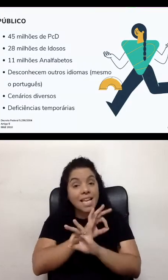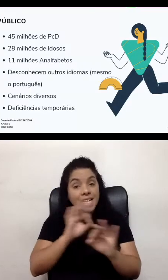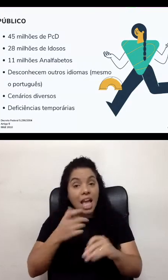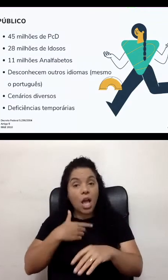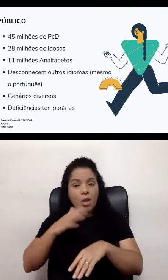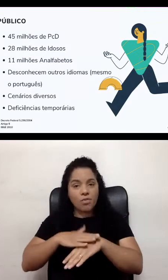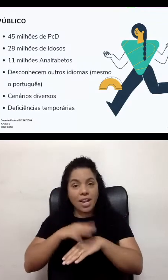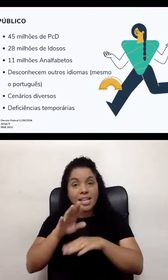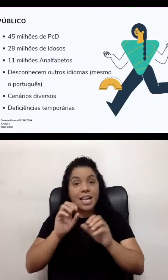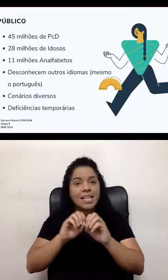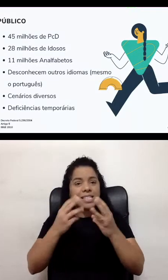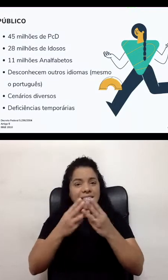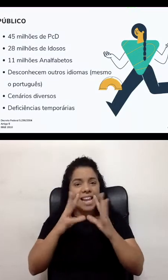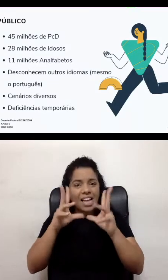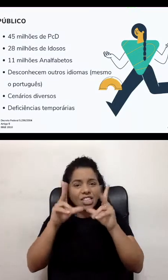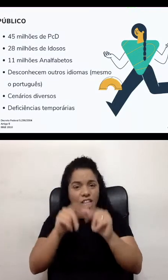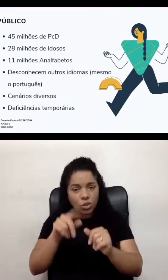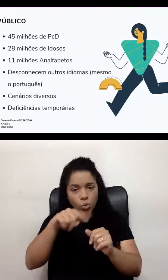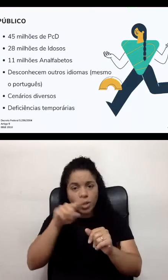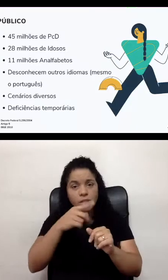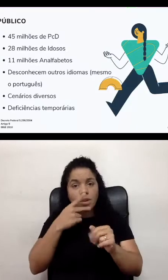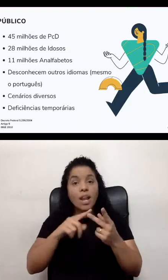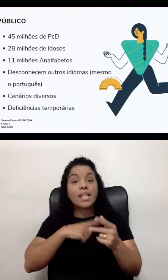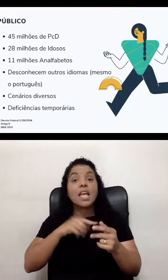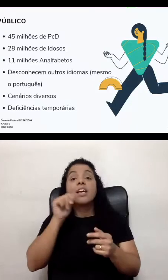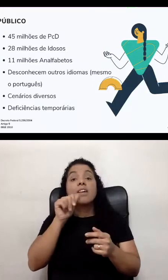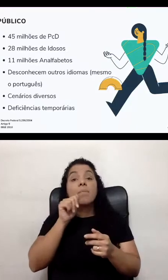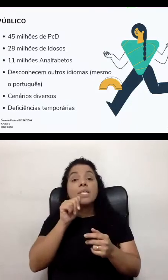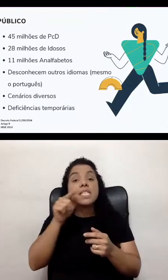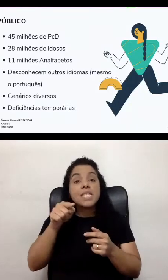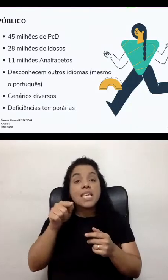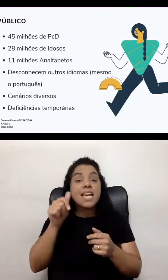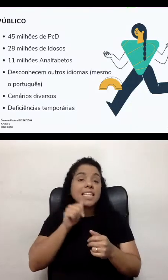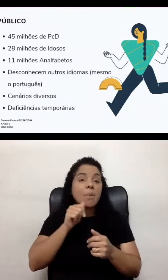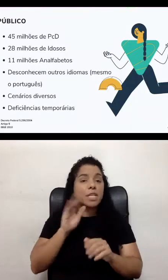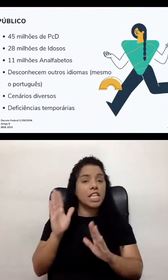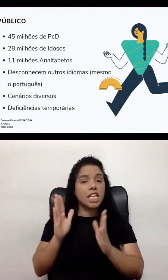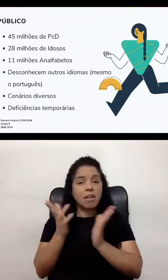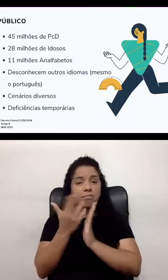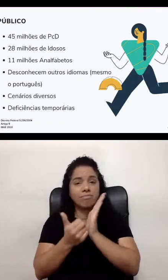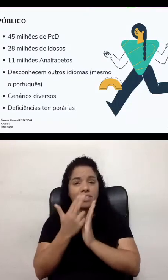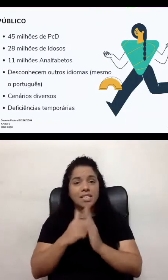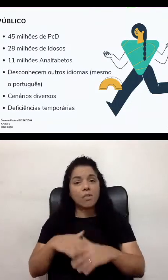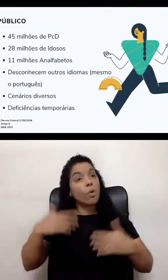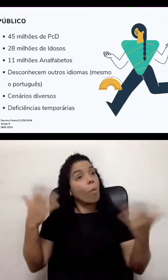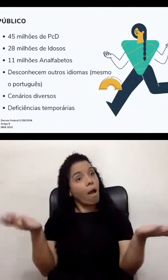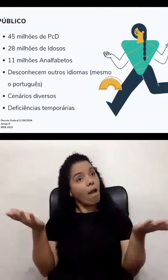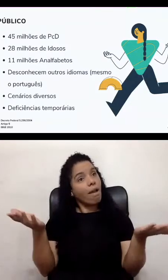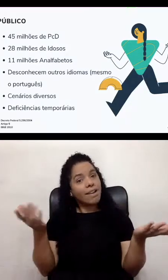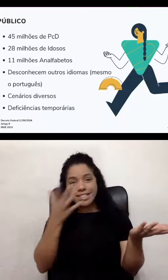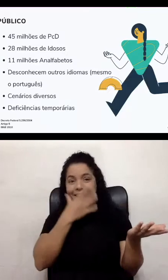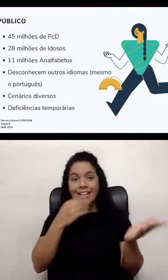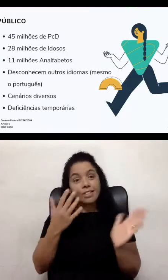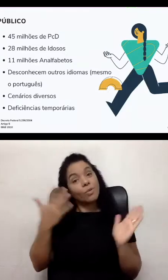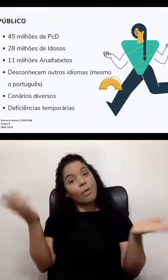esse slide tem tudo isso que eu falei e tem uma menininha com uma expressão assim, tipo, ué, e aí, né? Como a gente